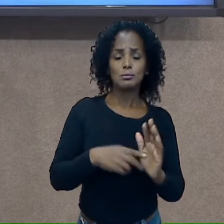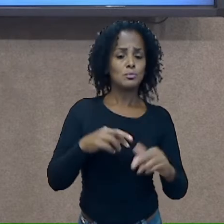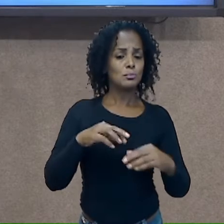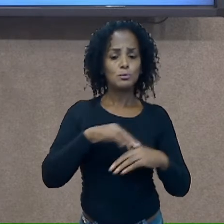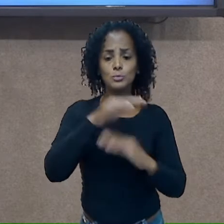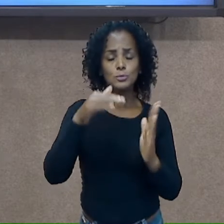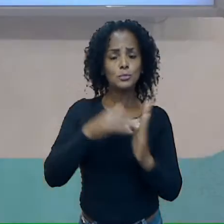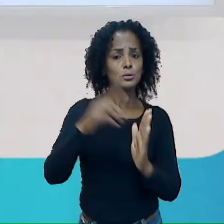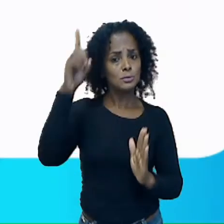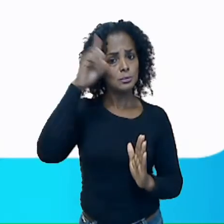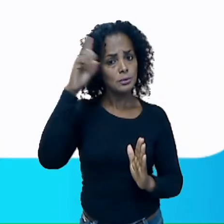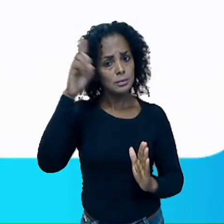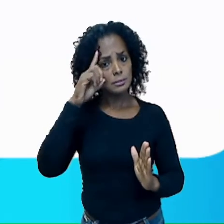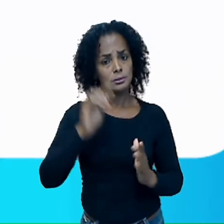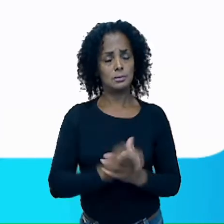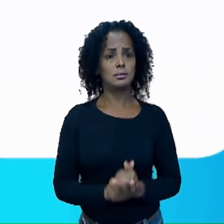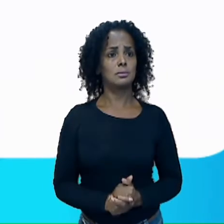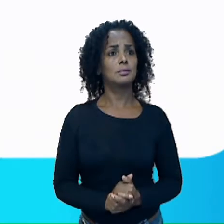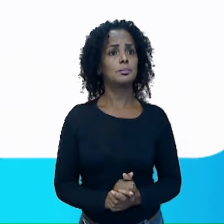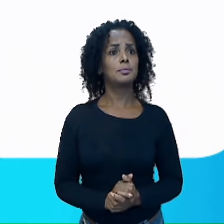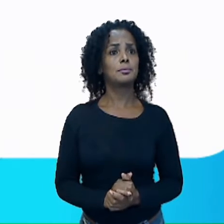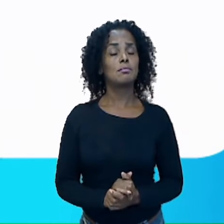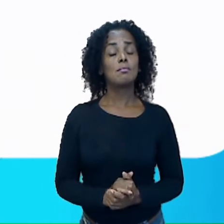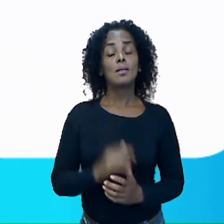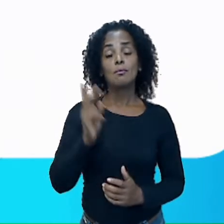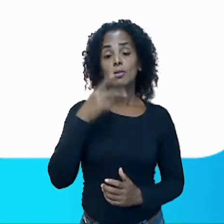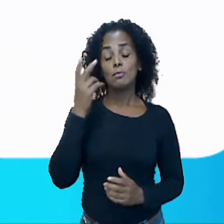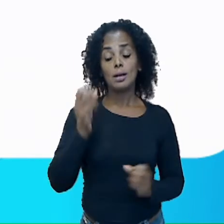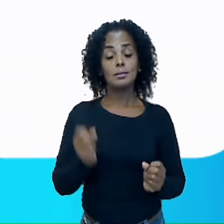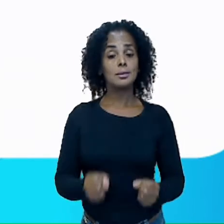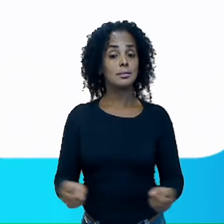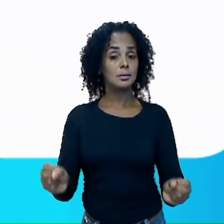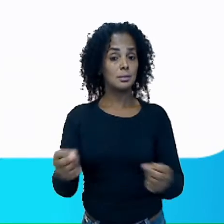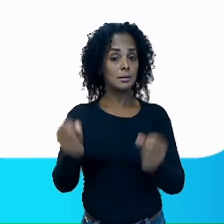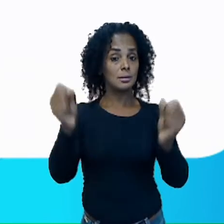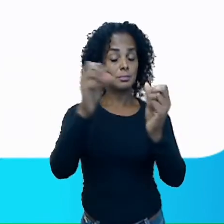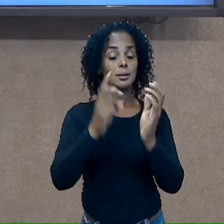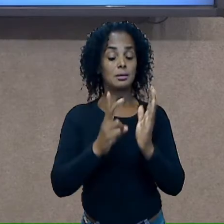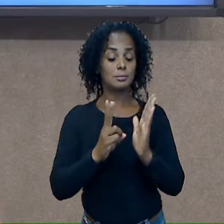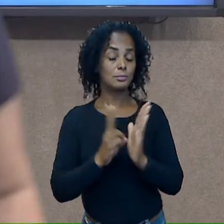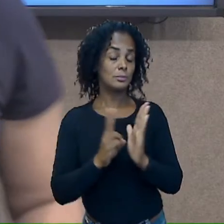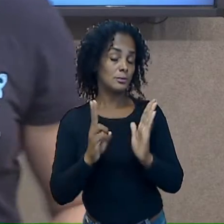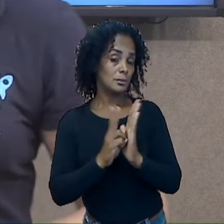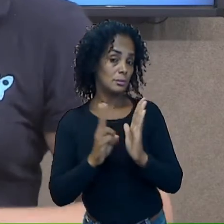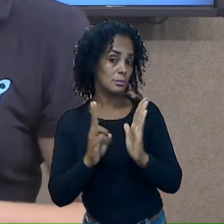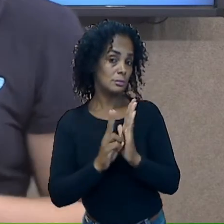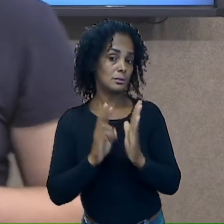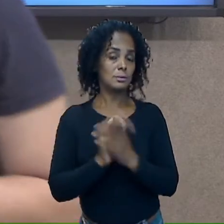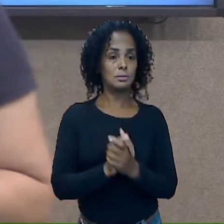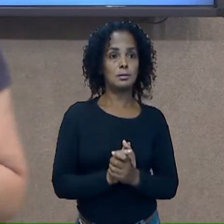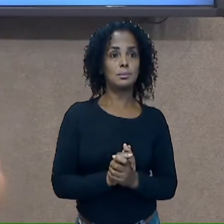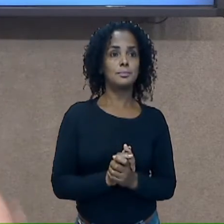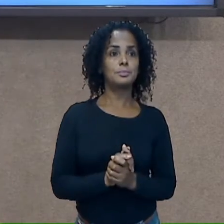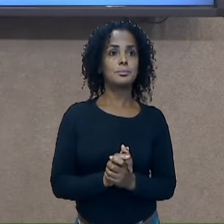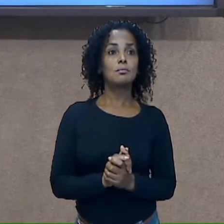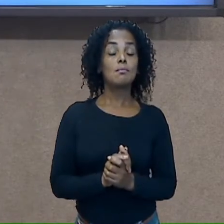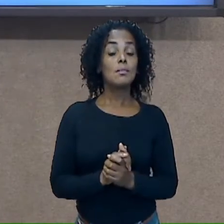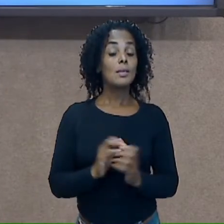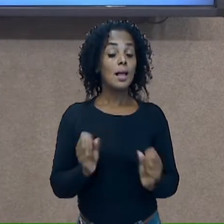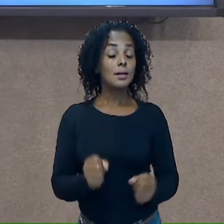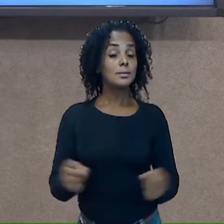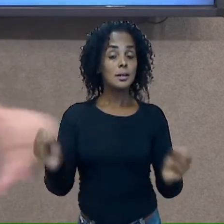índio. Agora, gente, vamos falar também da cerâmica indígena. Essa cerâmica indígena, ela é feita do